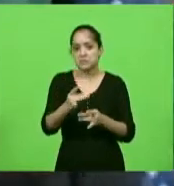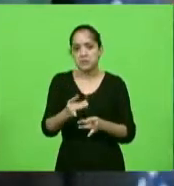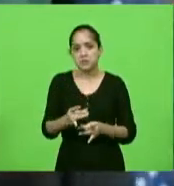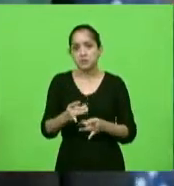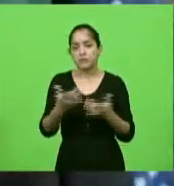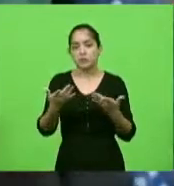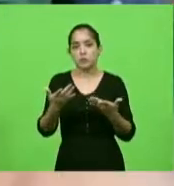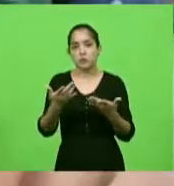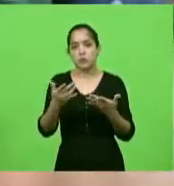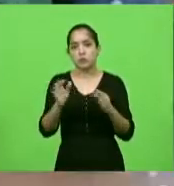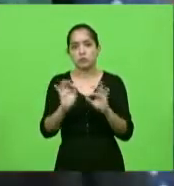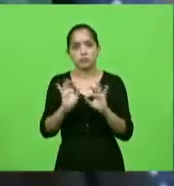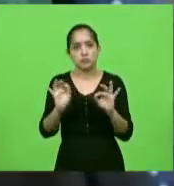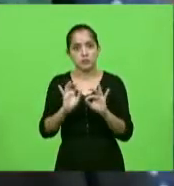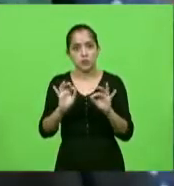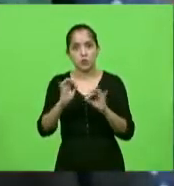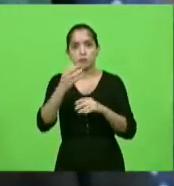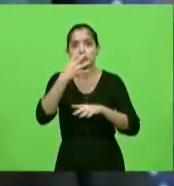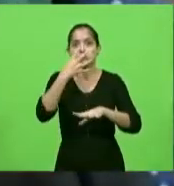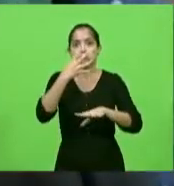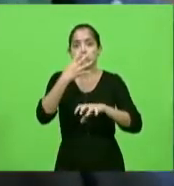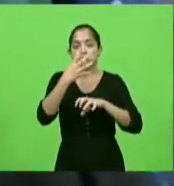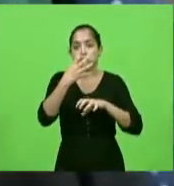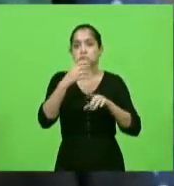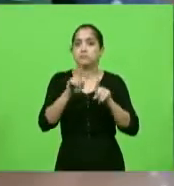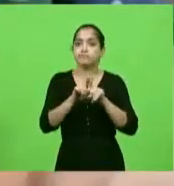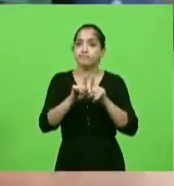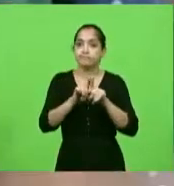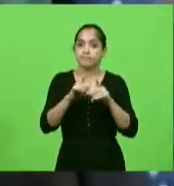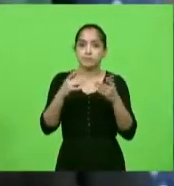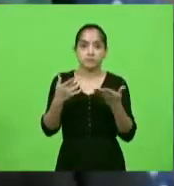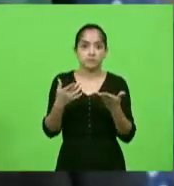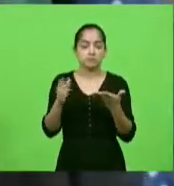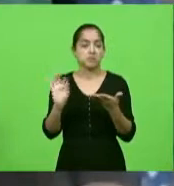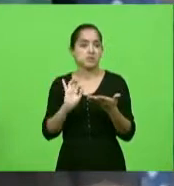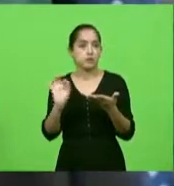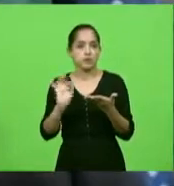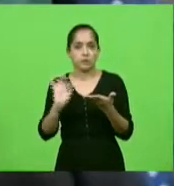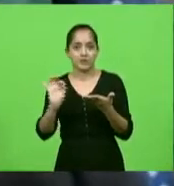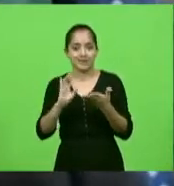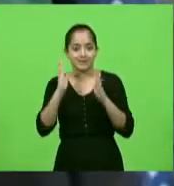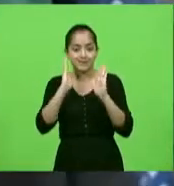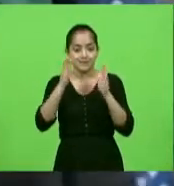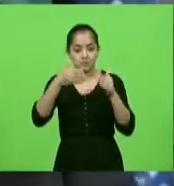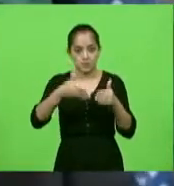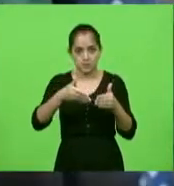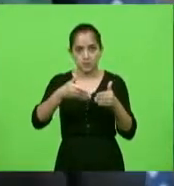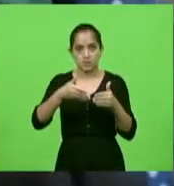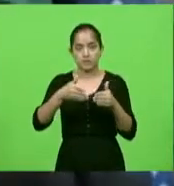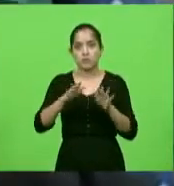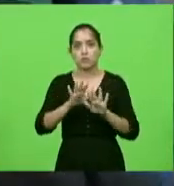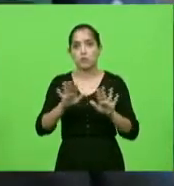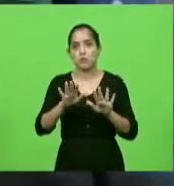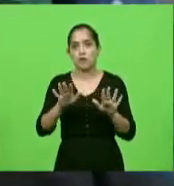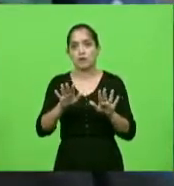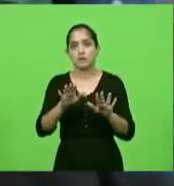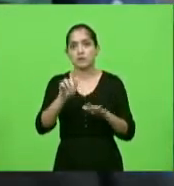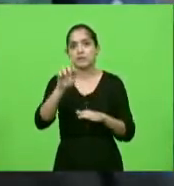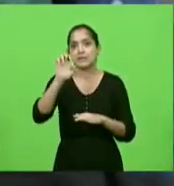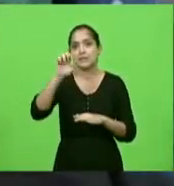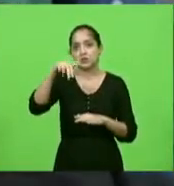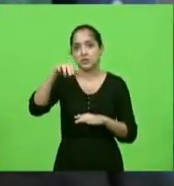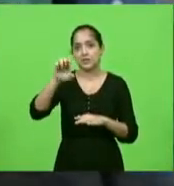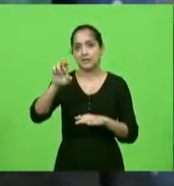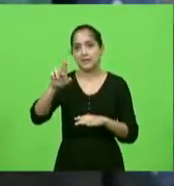não se especificou esse procedimento dos respiradores em específico. Não foi nada em específico, era de maneira genérica,